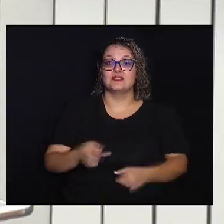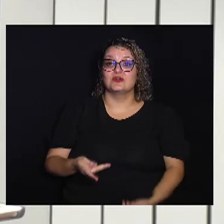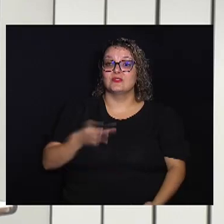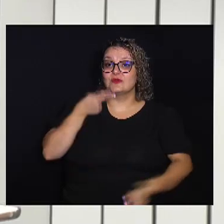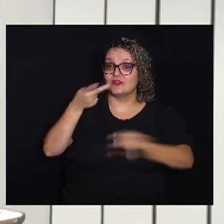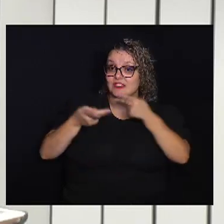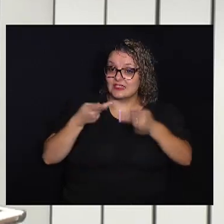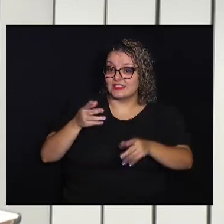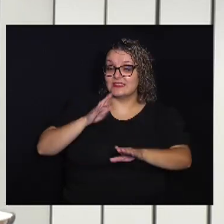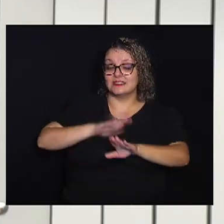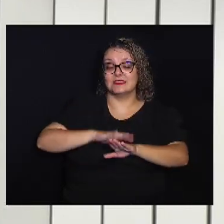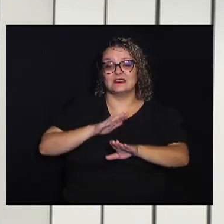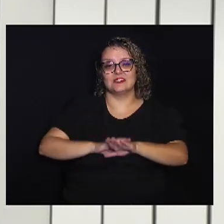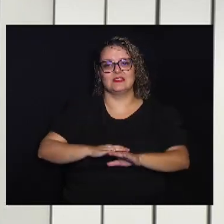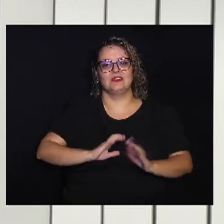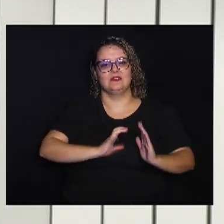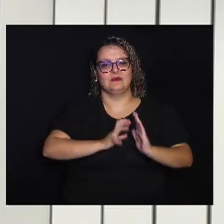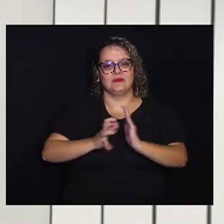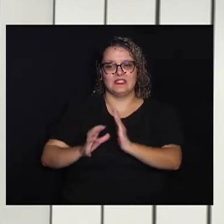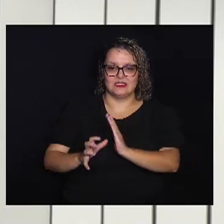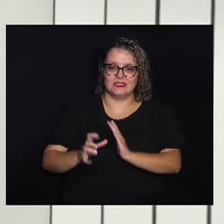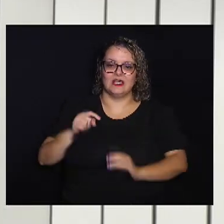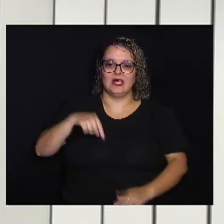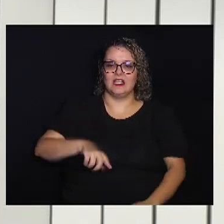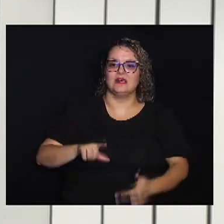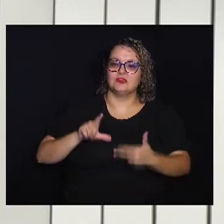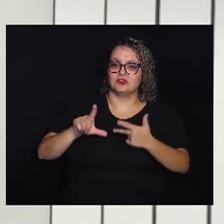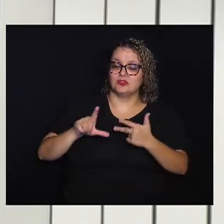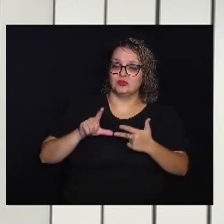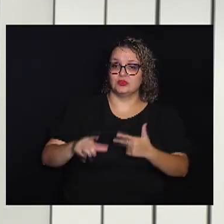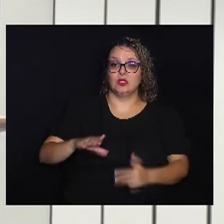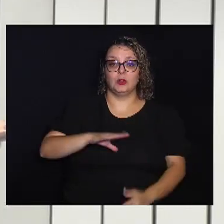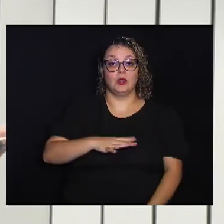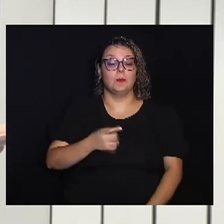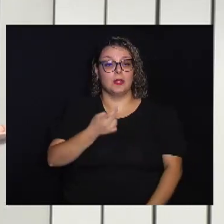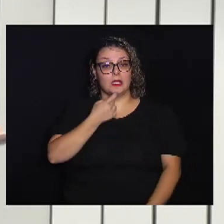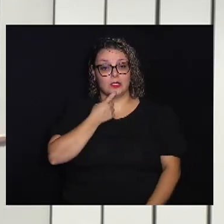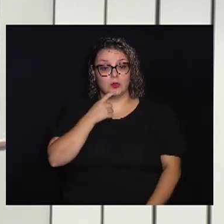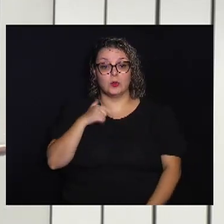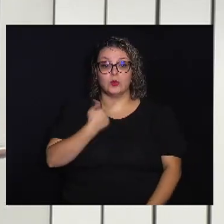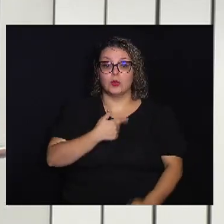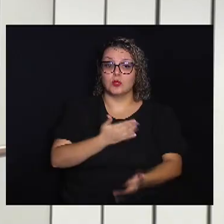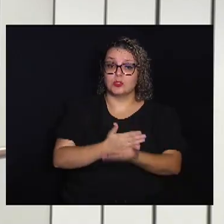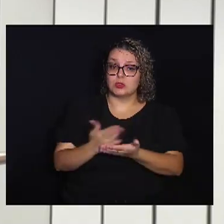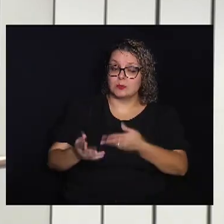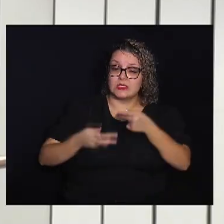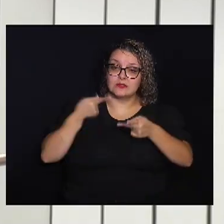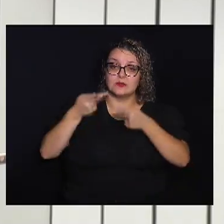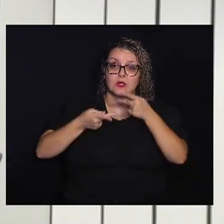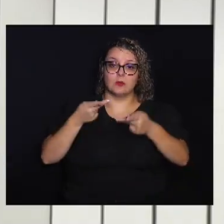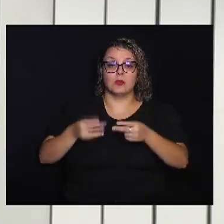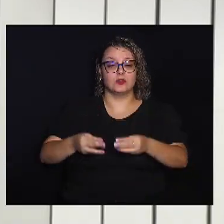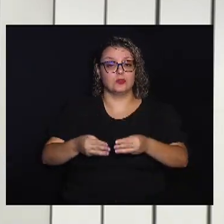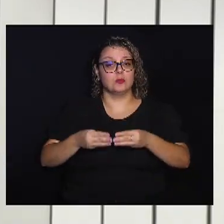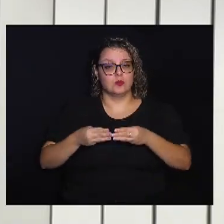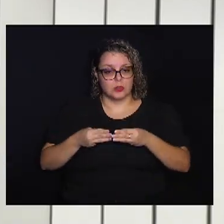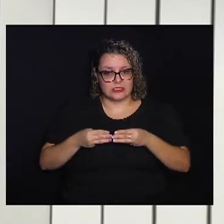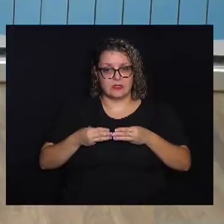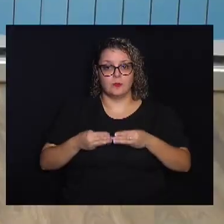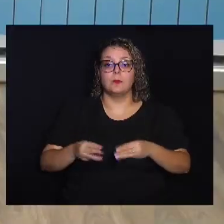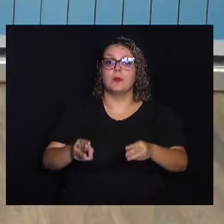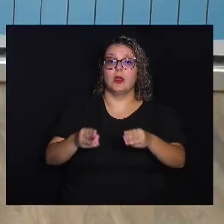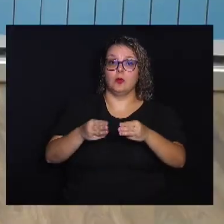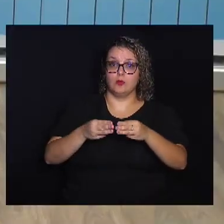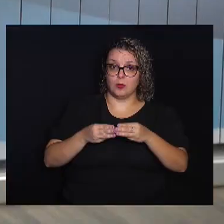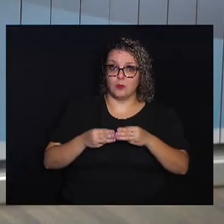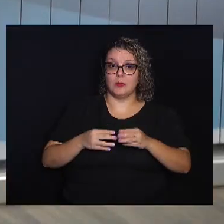das ações parlamentares aqui do Legislativo Campineiro. E a gente começa falando de uma moção. A moção